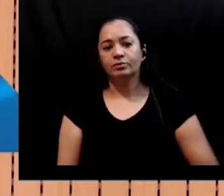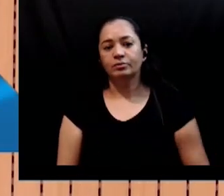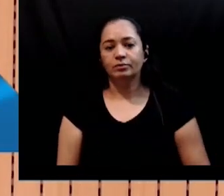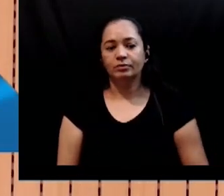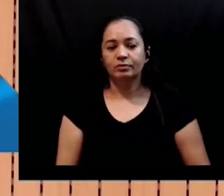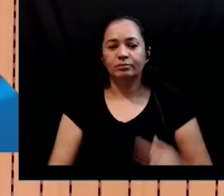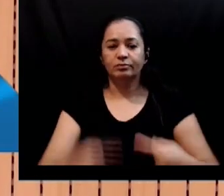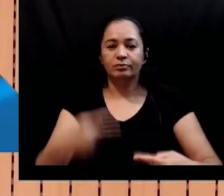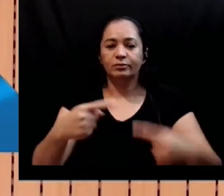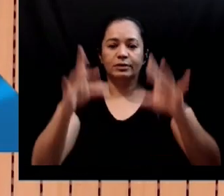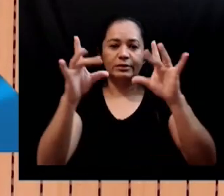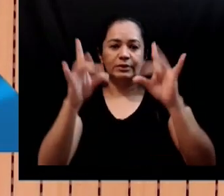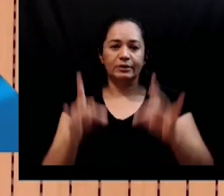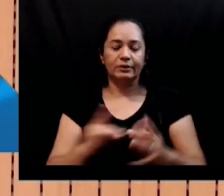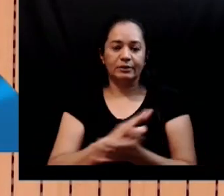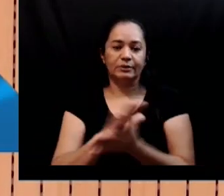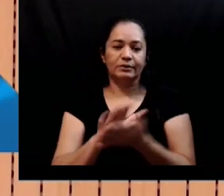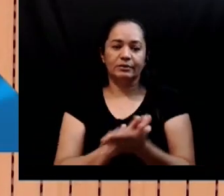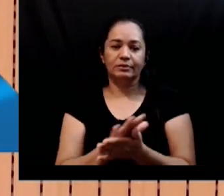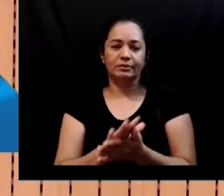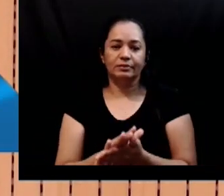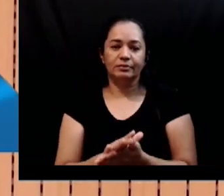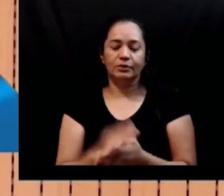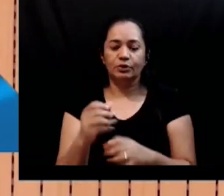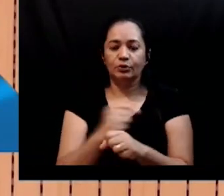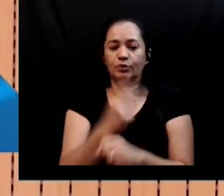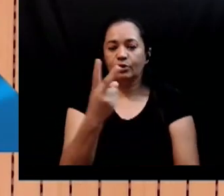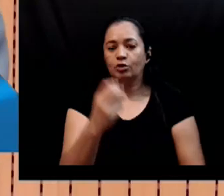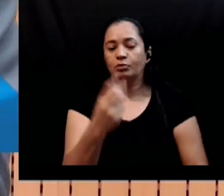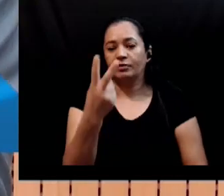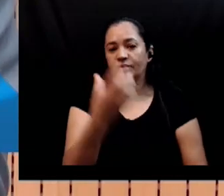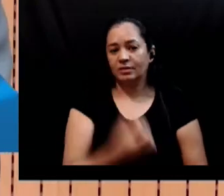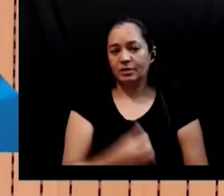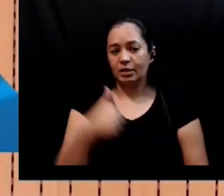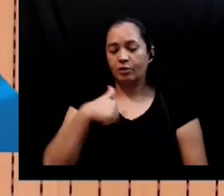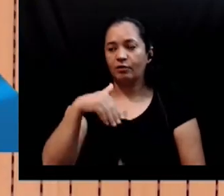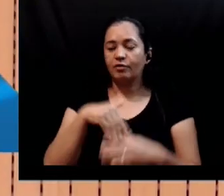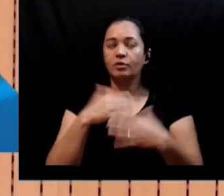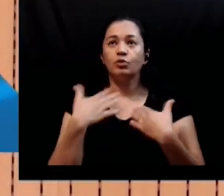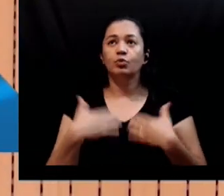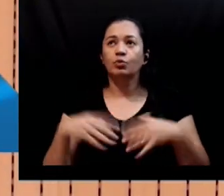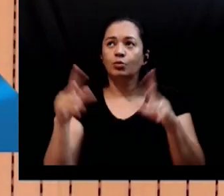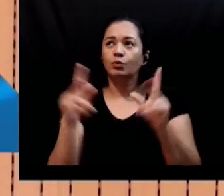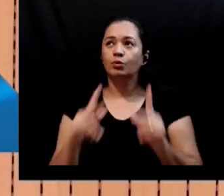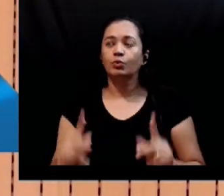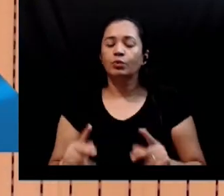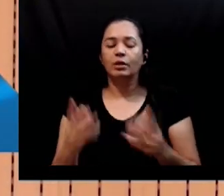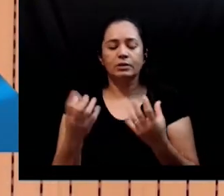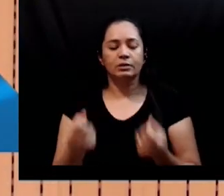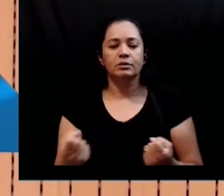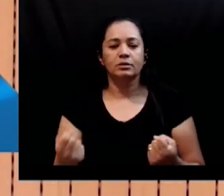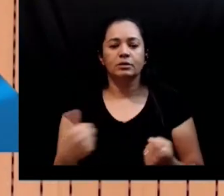do orçamento de 2026. Então, eu voto muito tranquilamente favorável. Eu estou com mais de